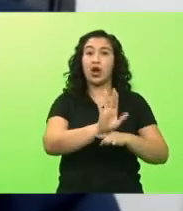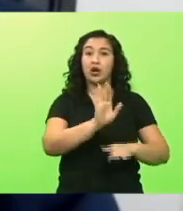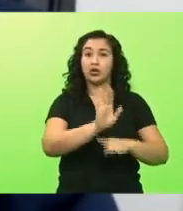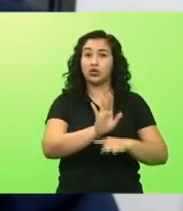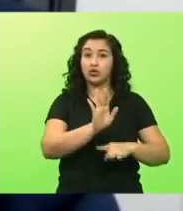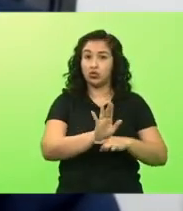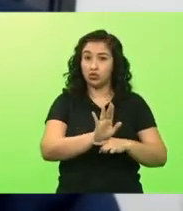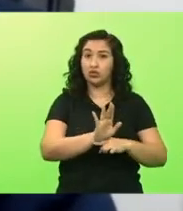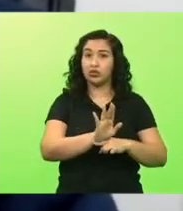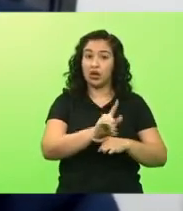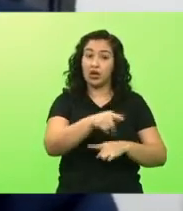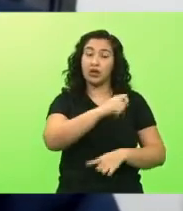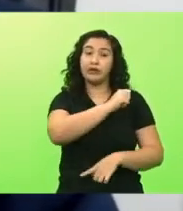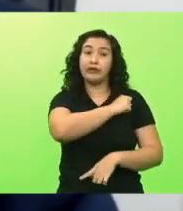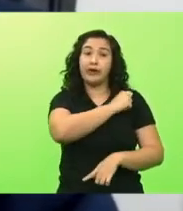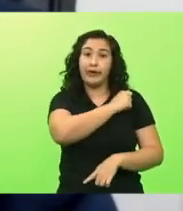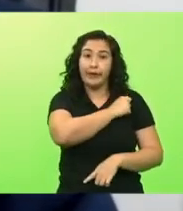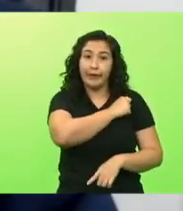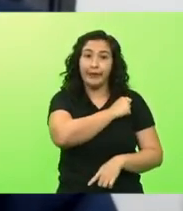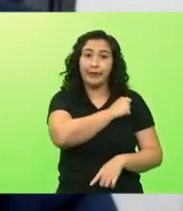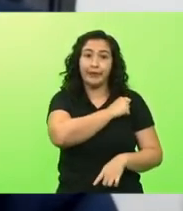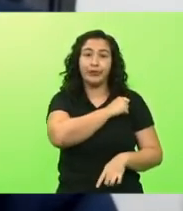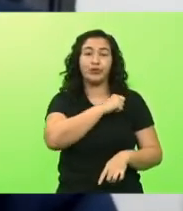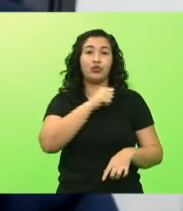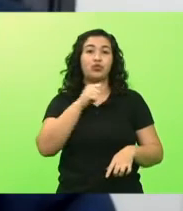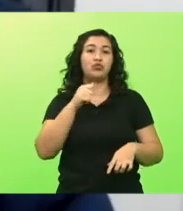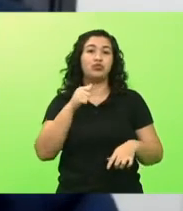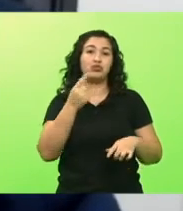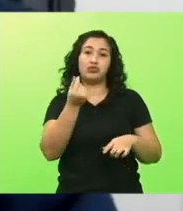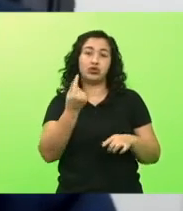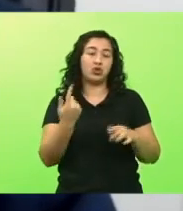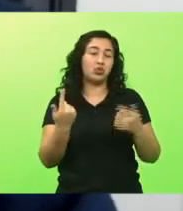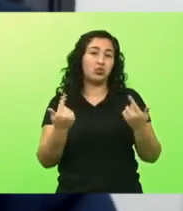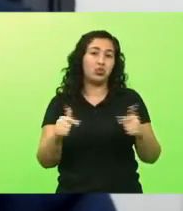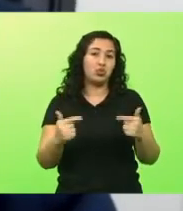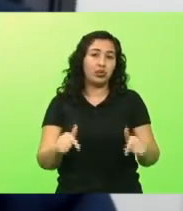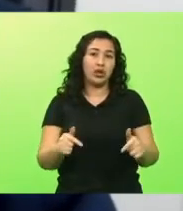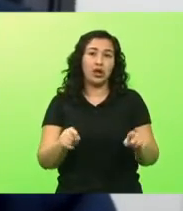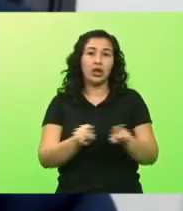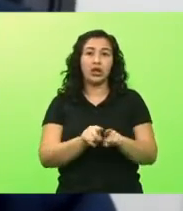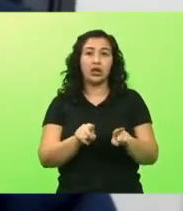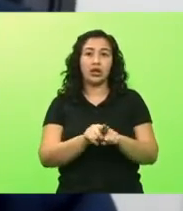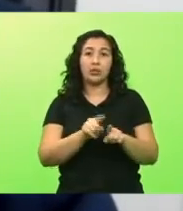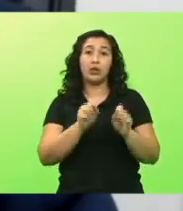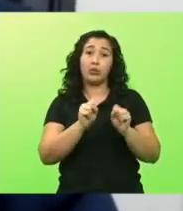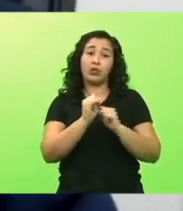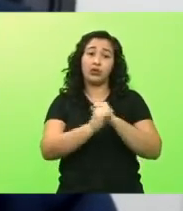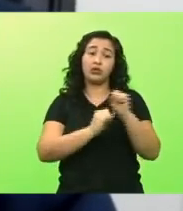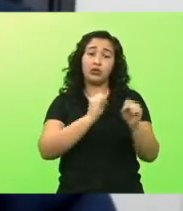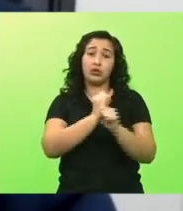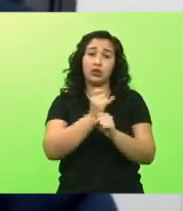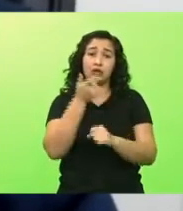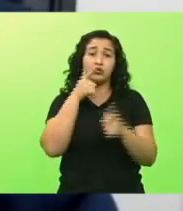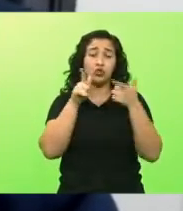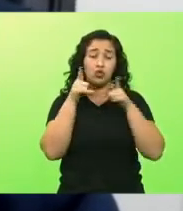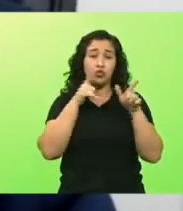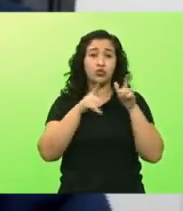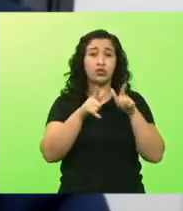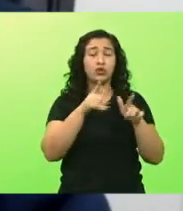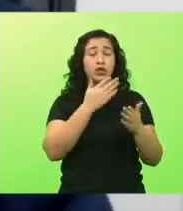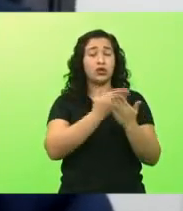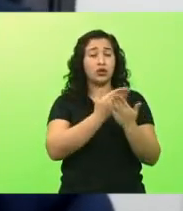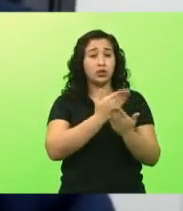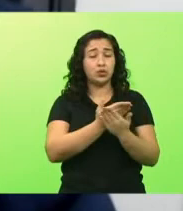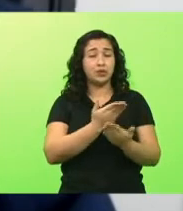esses alunos que não têm condições financeiras tenham acesso à tecnologia. Então, as escolas